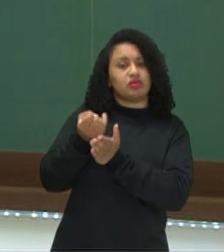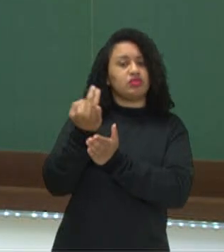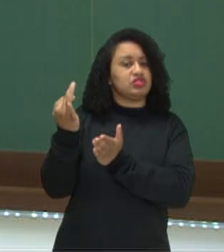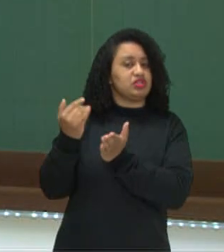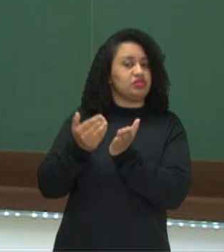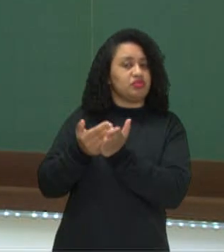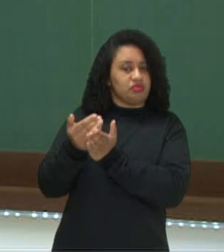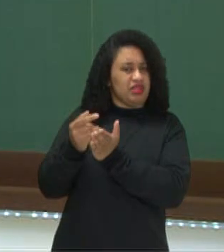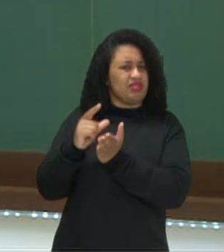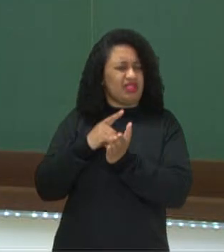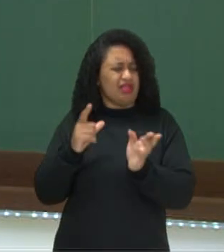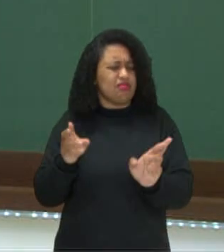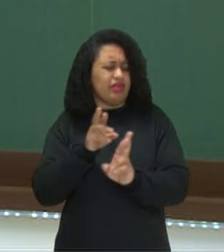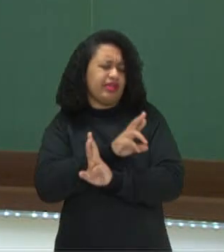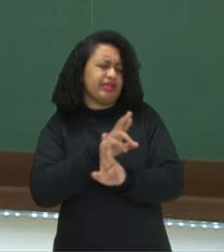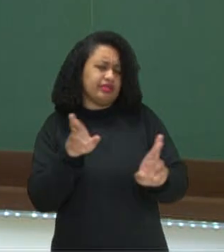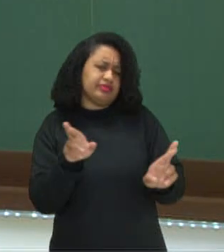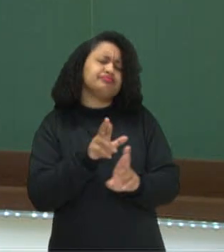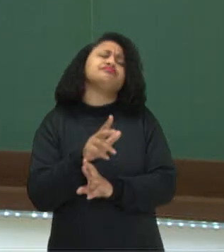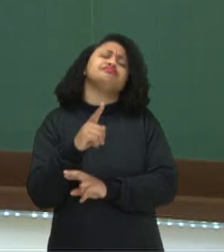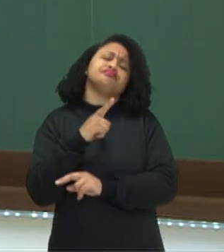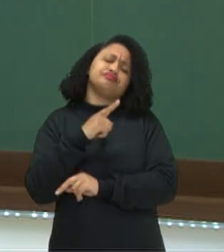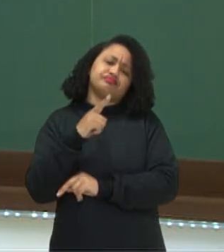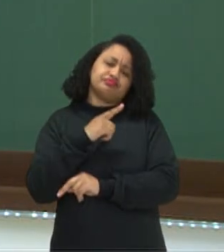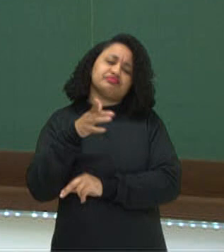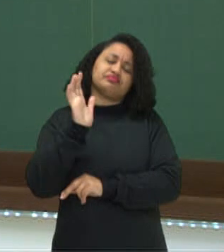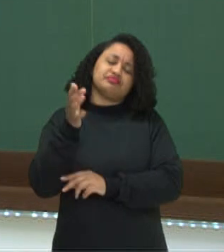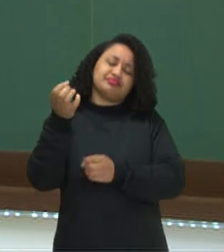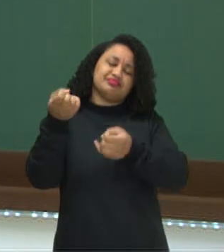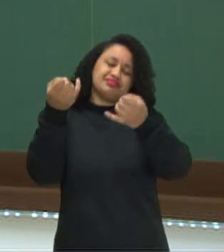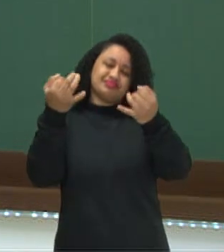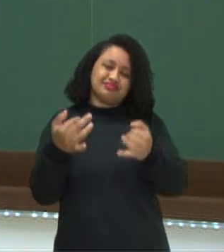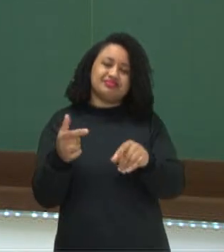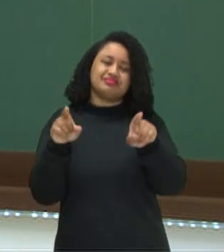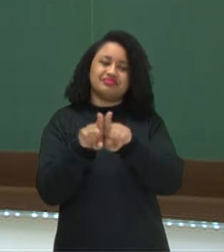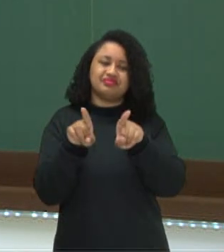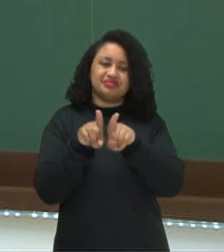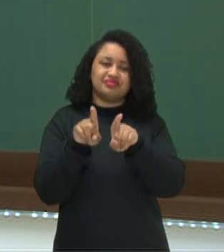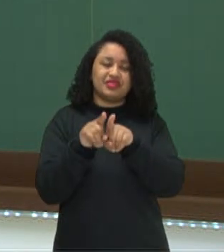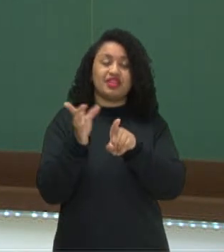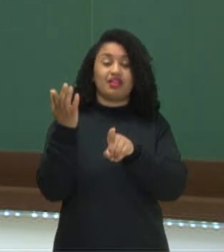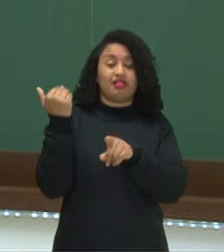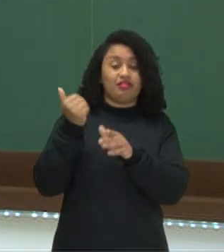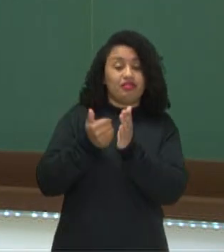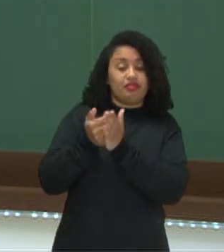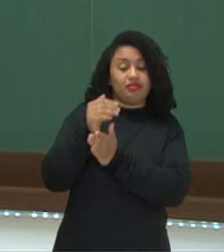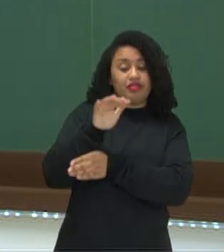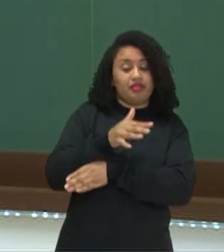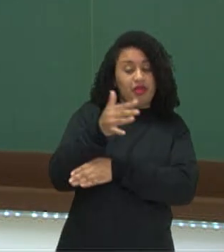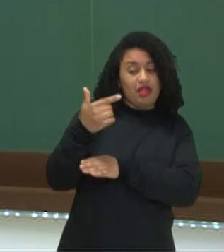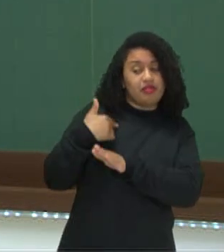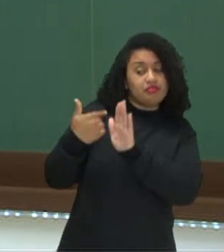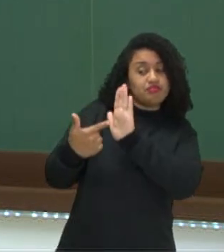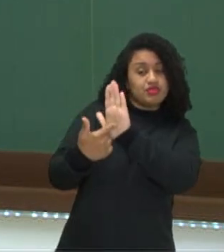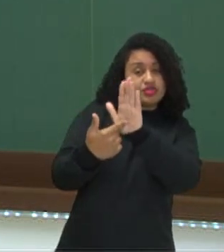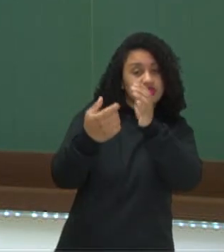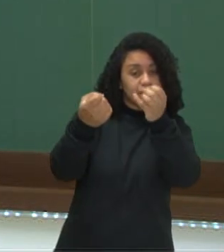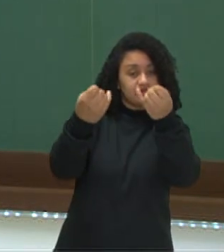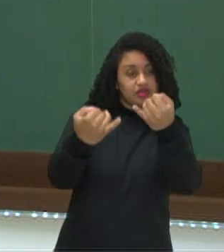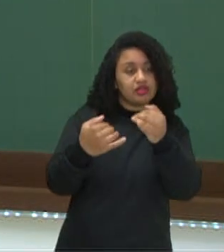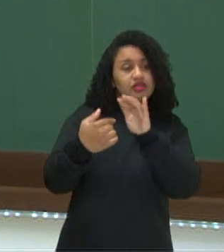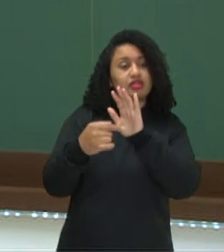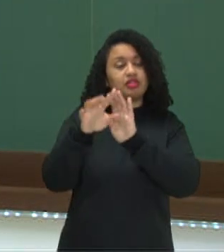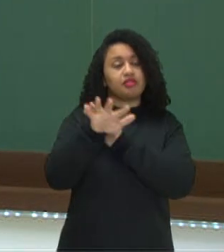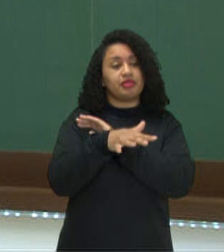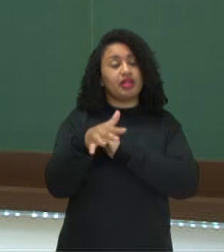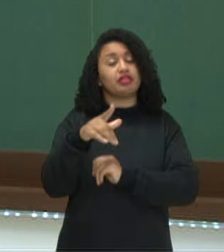existe uma lógica? Existe, né, pessoal? A gente até já falou sobre ela ali no início, quando a professora estava explicando.